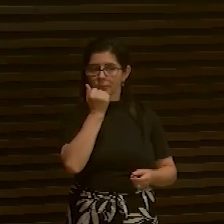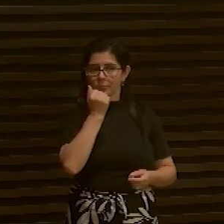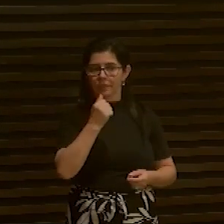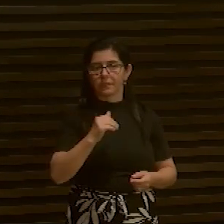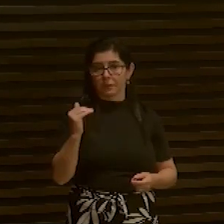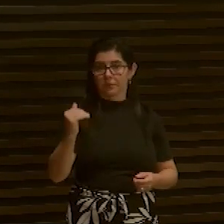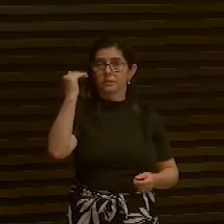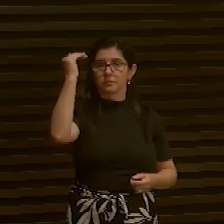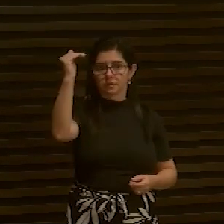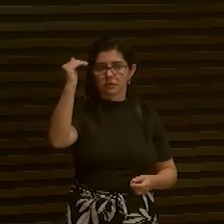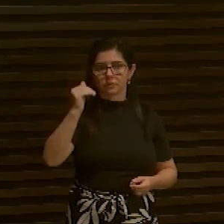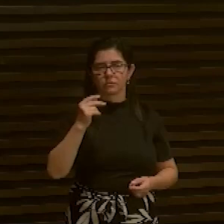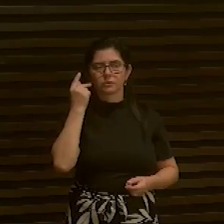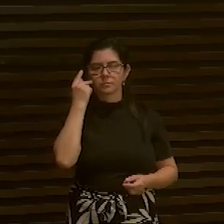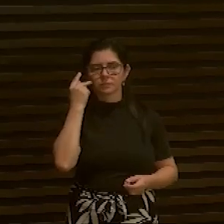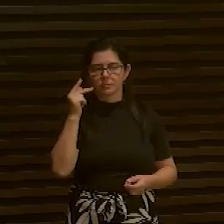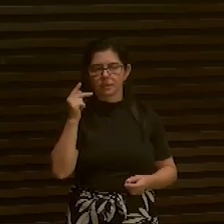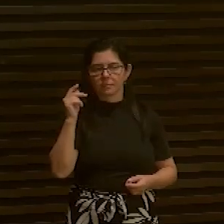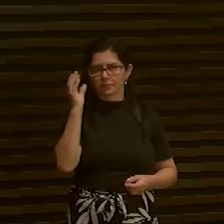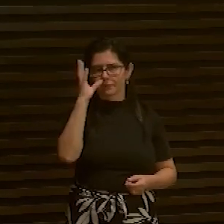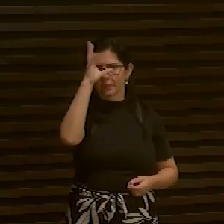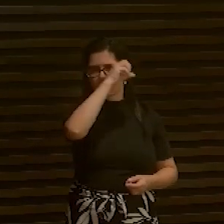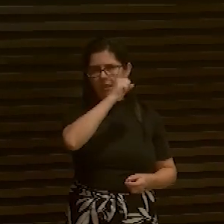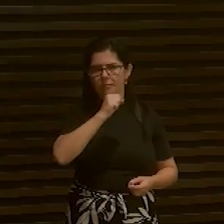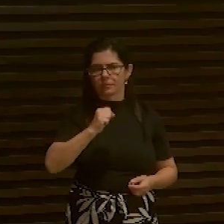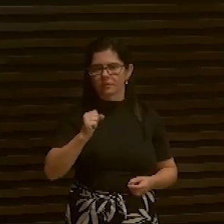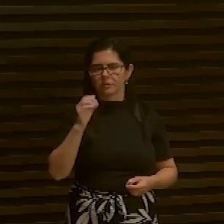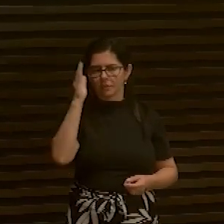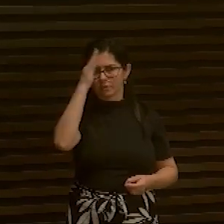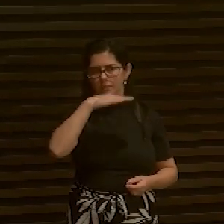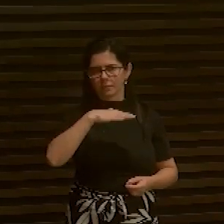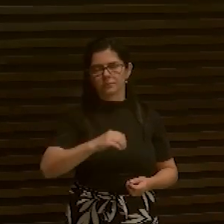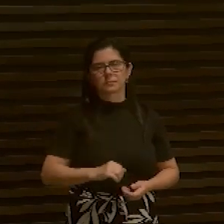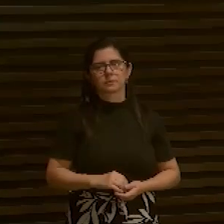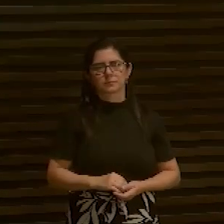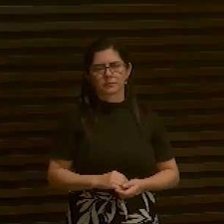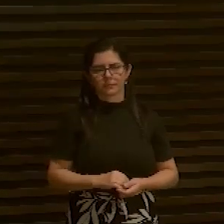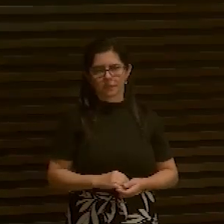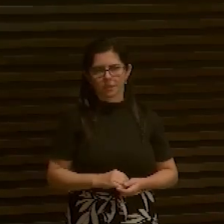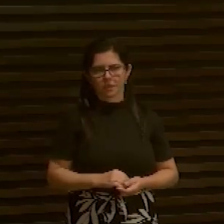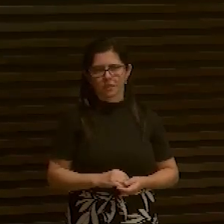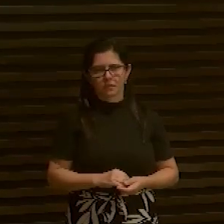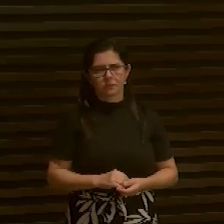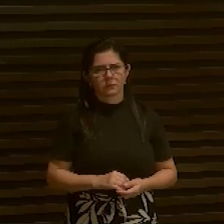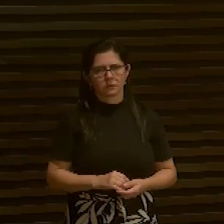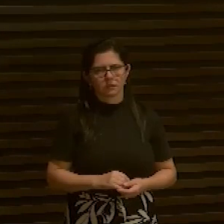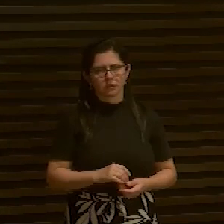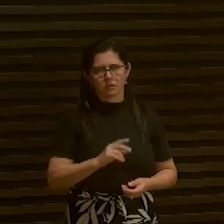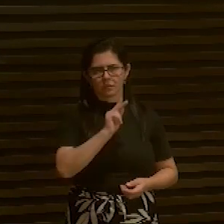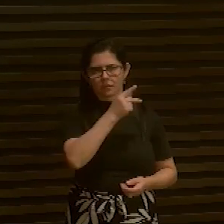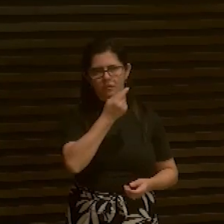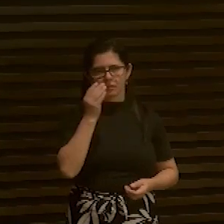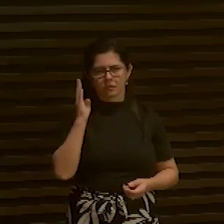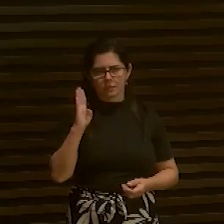discernir tanto o bem quanto o mal. Então, olha, o autor aos Hebreus ele faz uma menção que